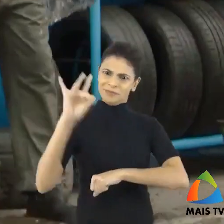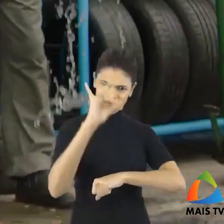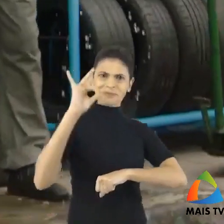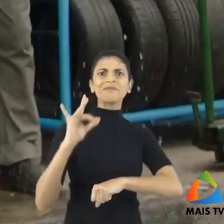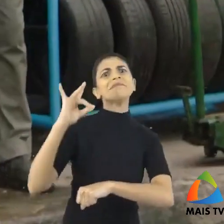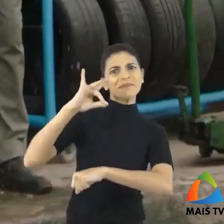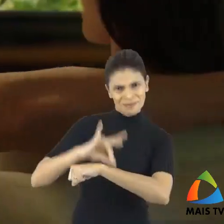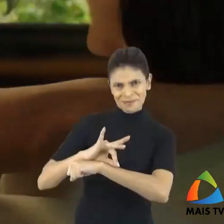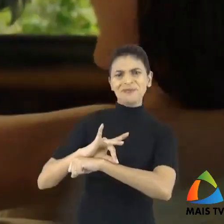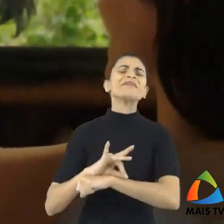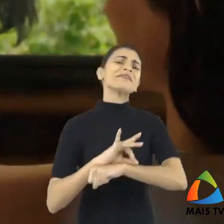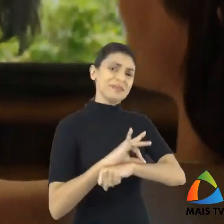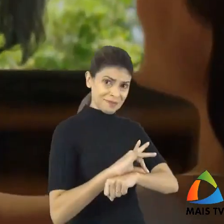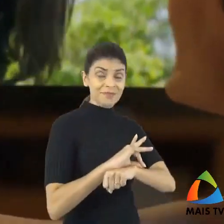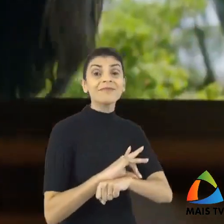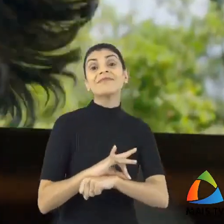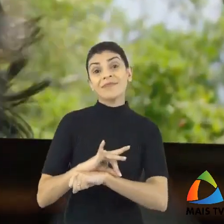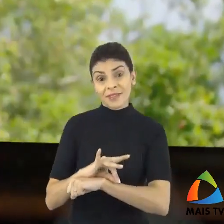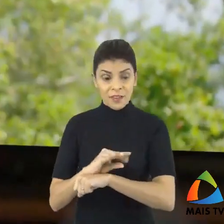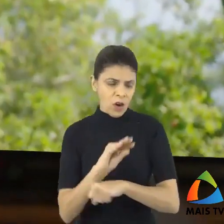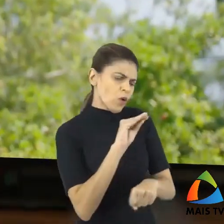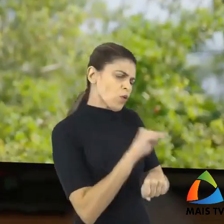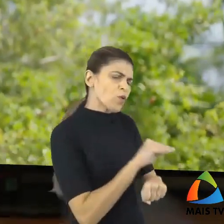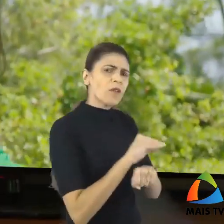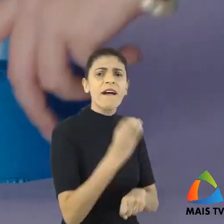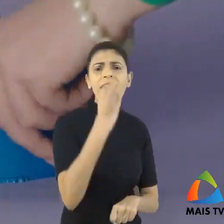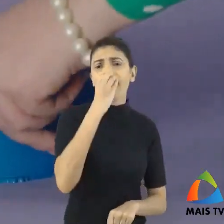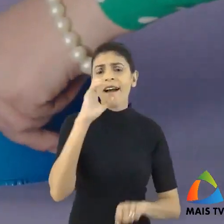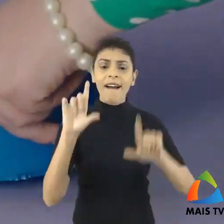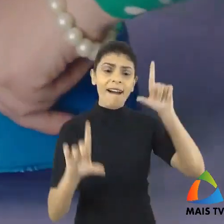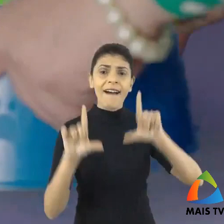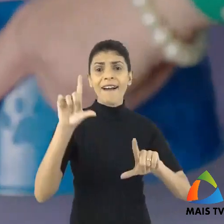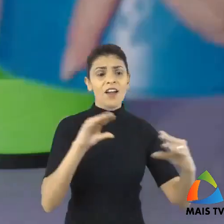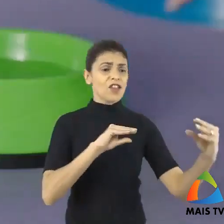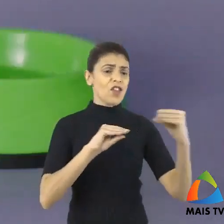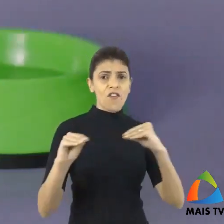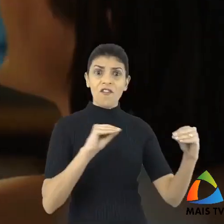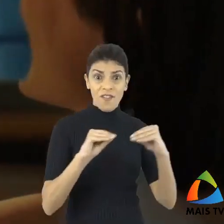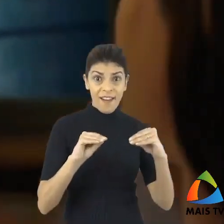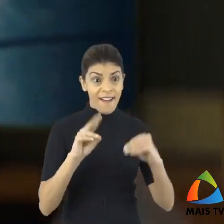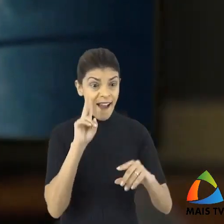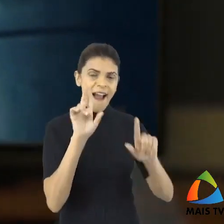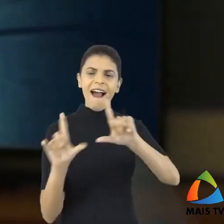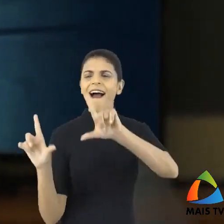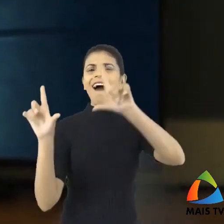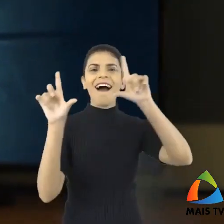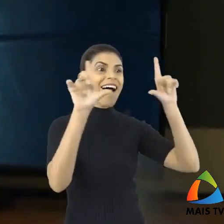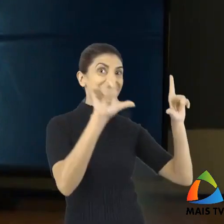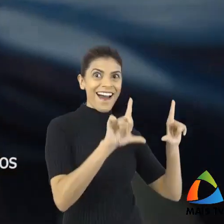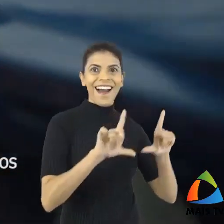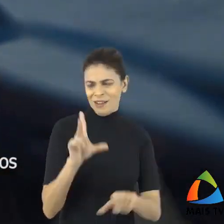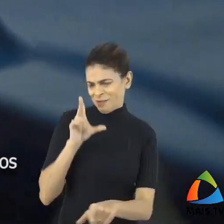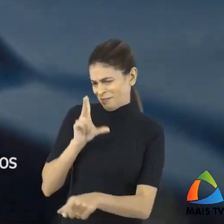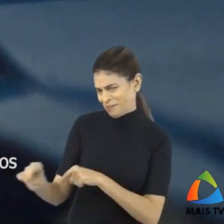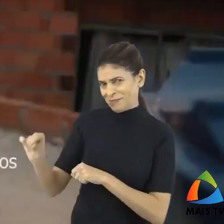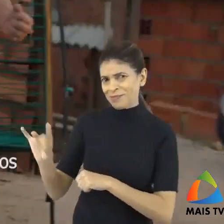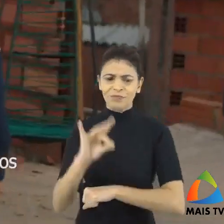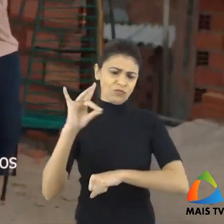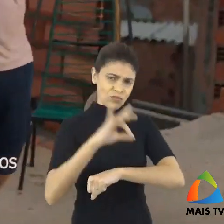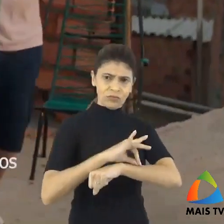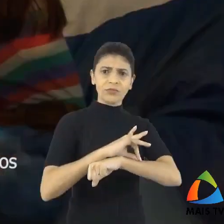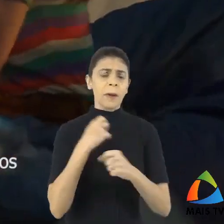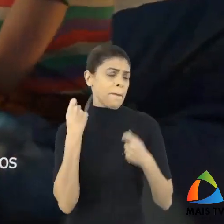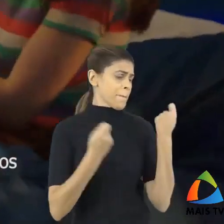dia de combater o mosquito. Ai, mosquito. Dia do pet shop, da novela ou do jiu-jitsu. Chama! Também é dia de combater o mosquito. Até no dia